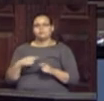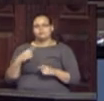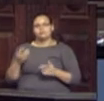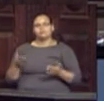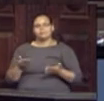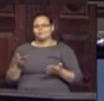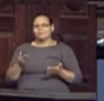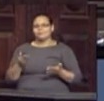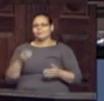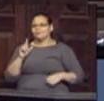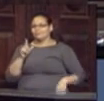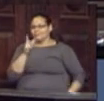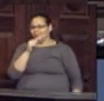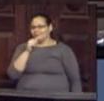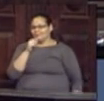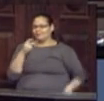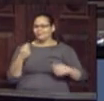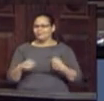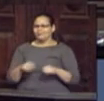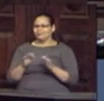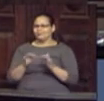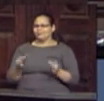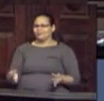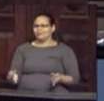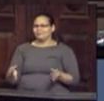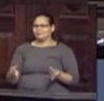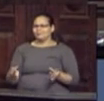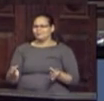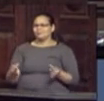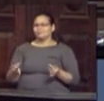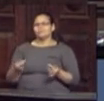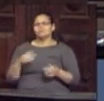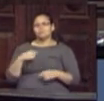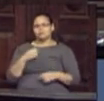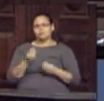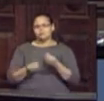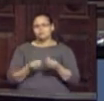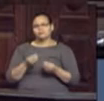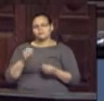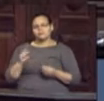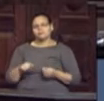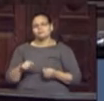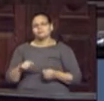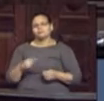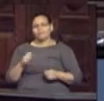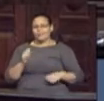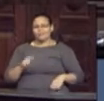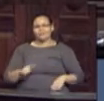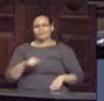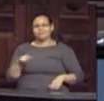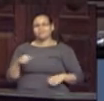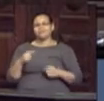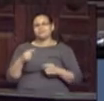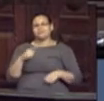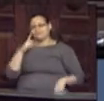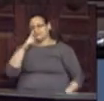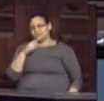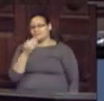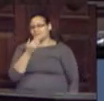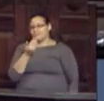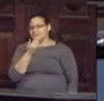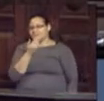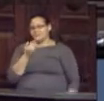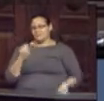dando água, e é preciso ter humildade e bom senso para rever algo que funciona mal, está produzindo um efeito